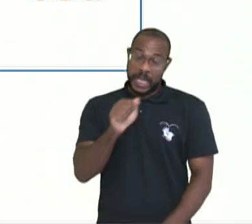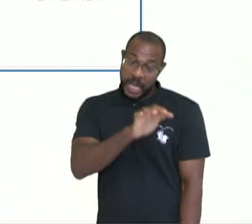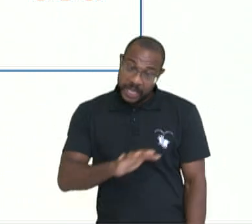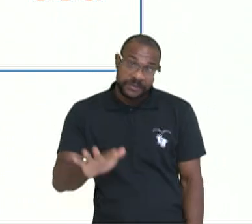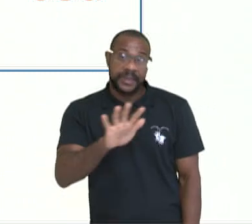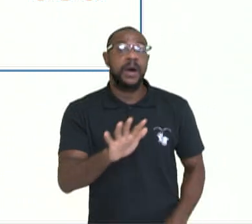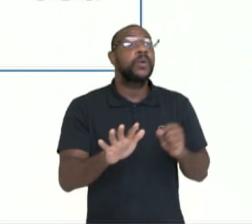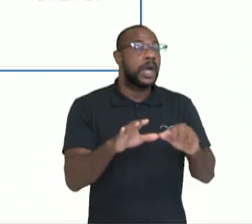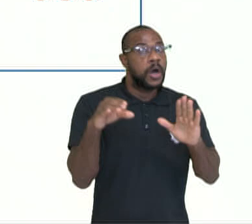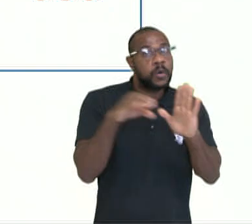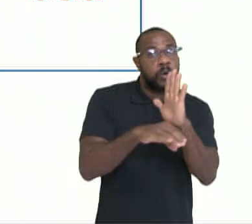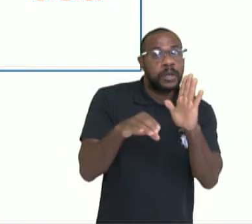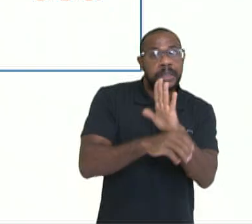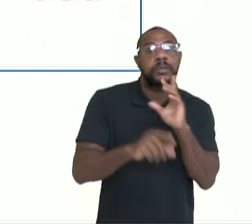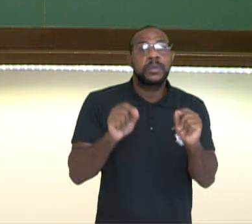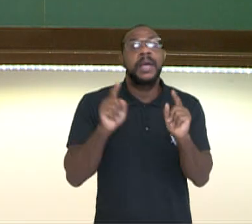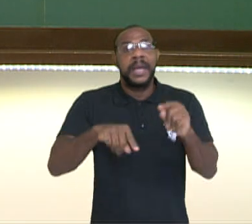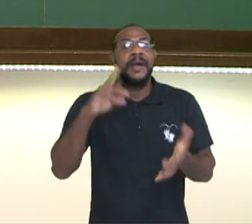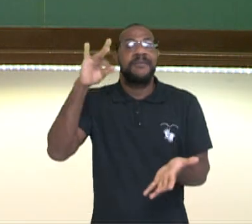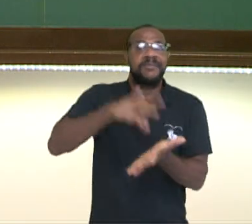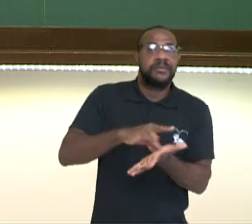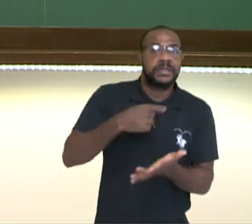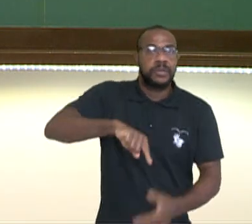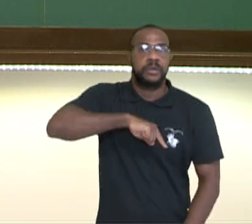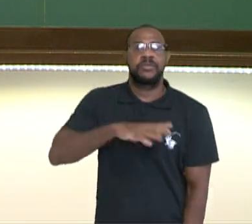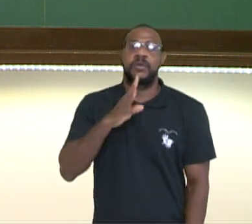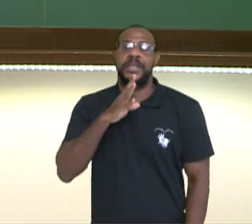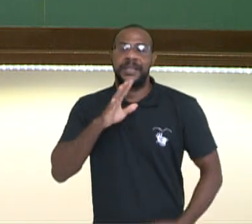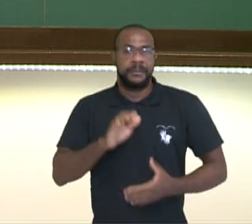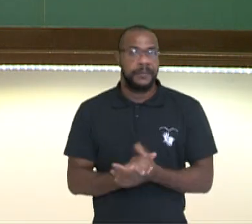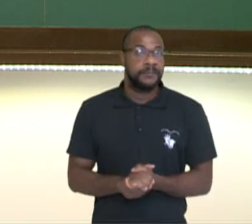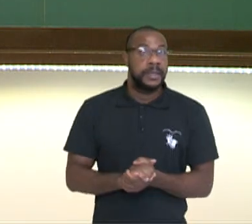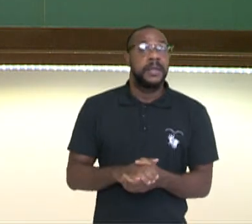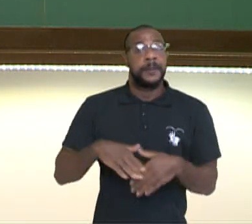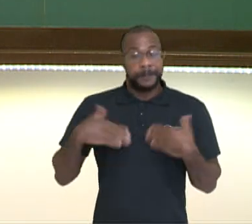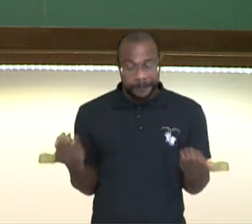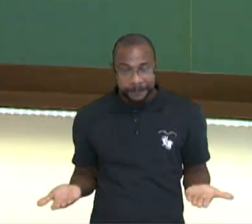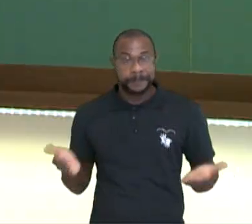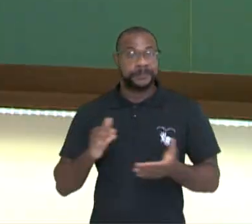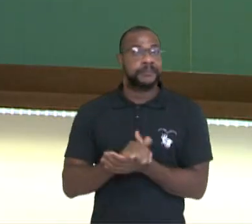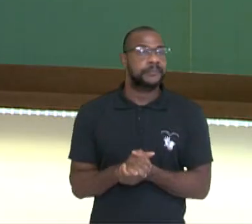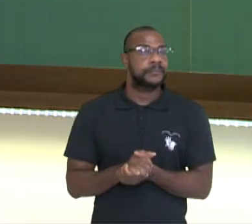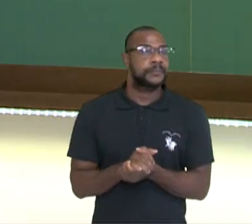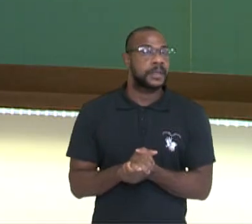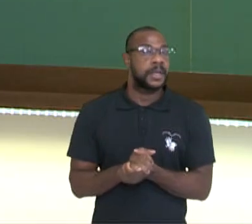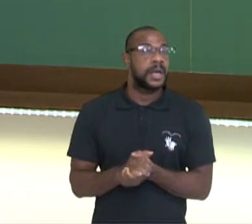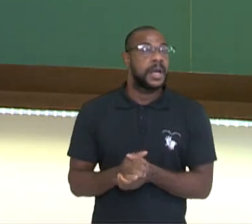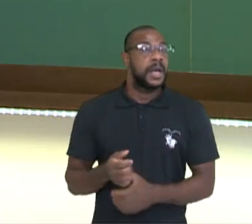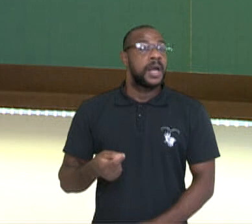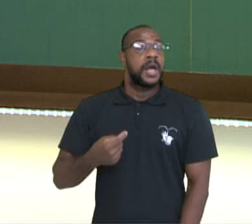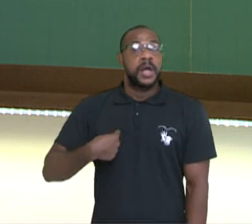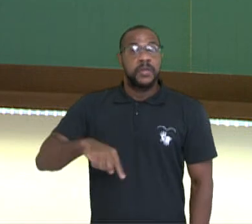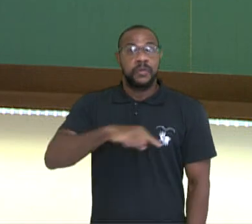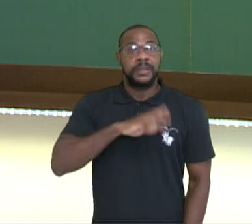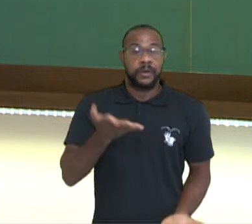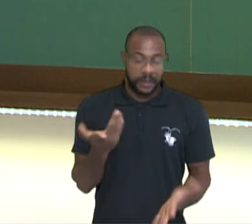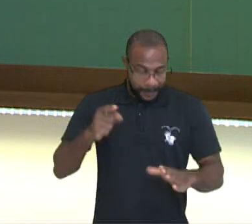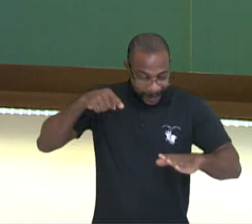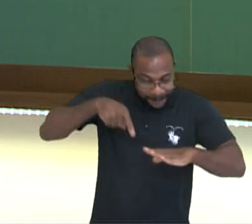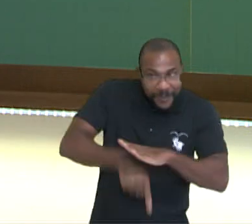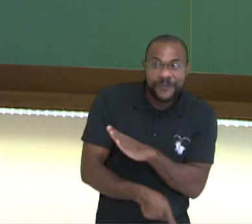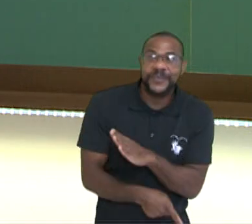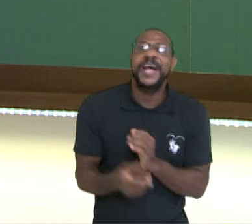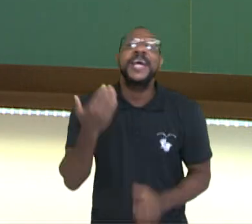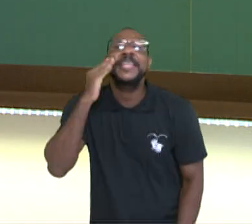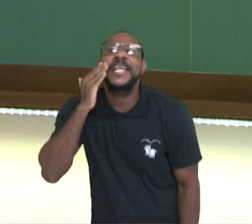o conceito geral é o que de fato nós conhecemos, ok? E agora, nós vamos aprofundar isso e